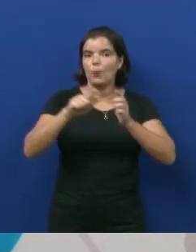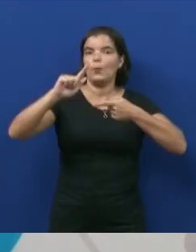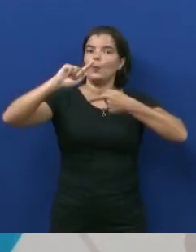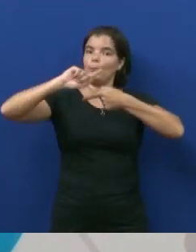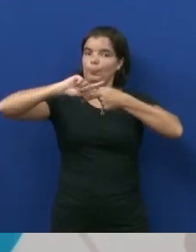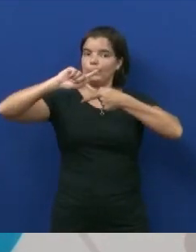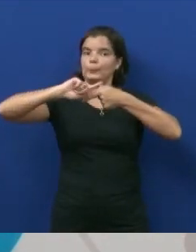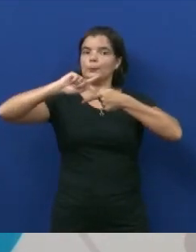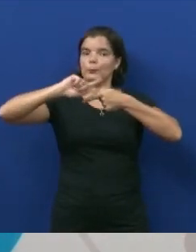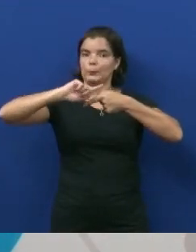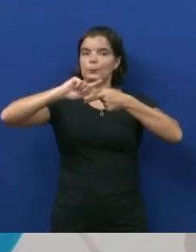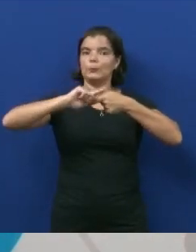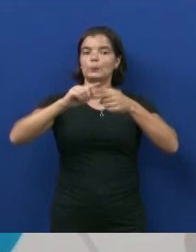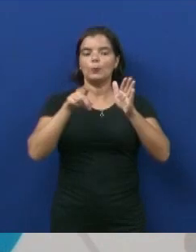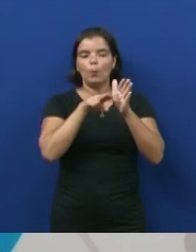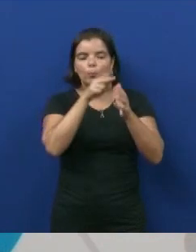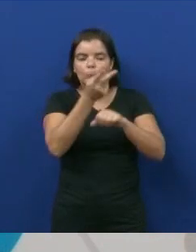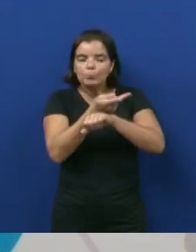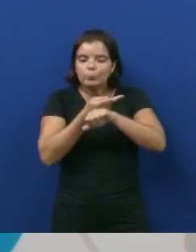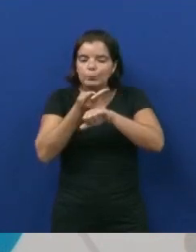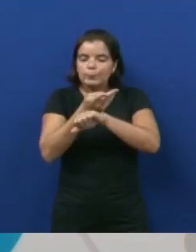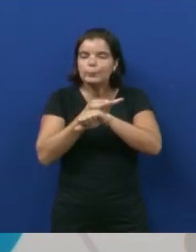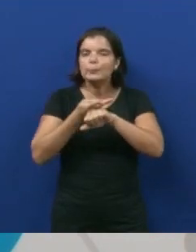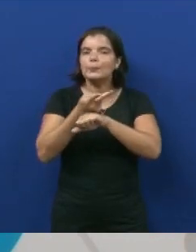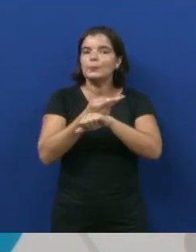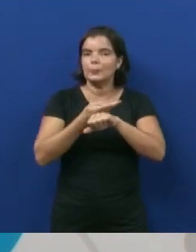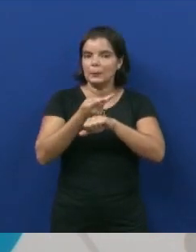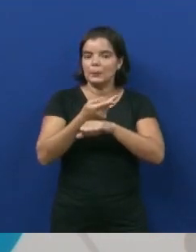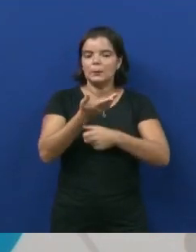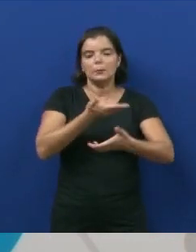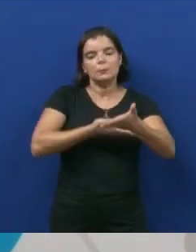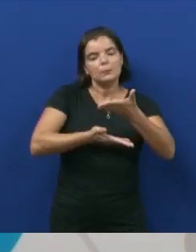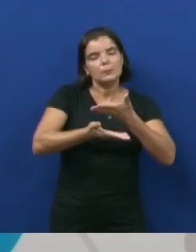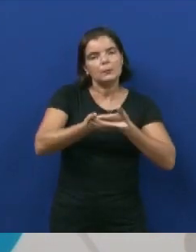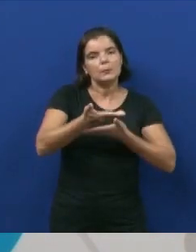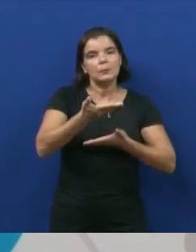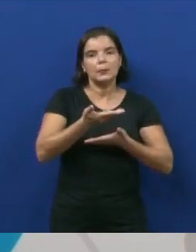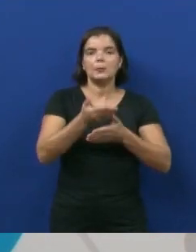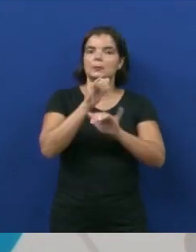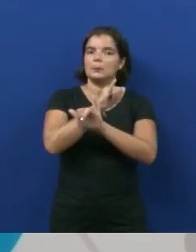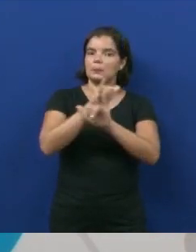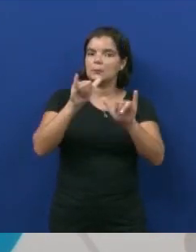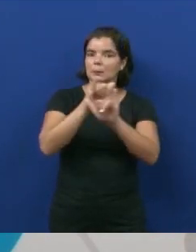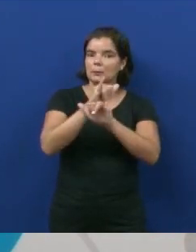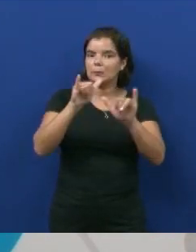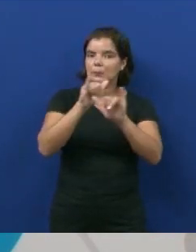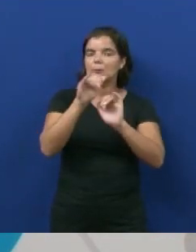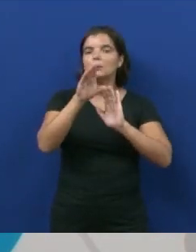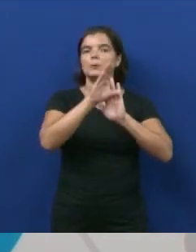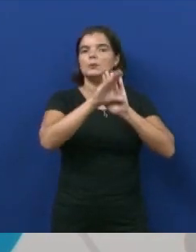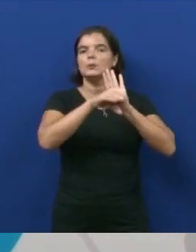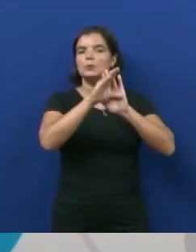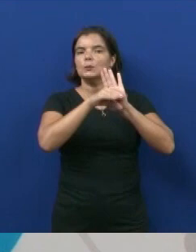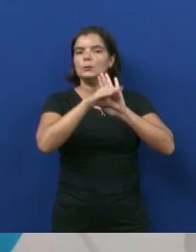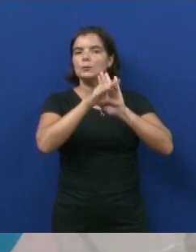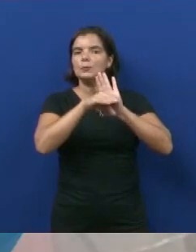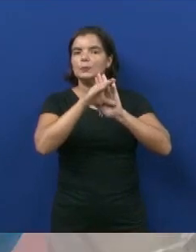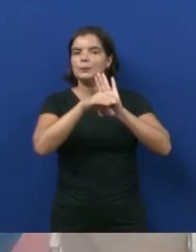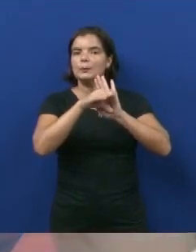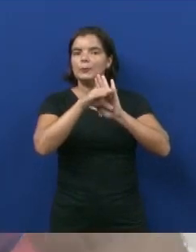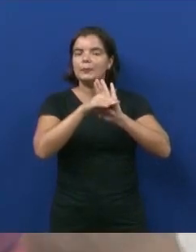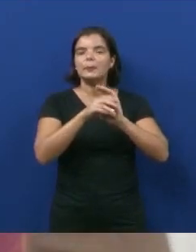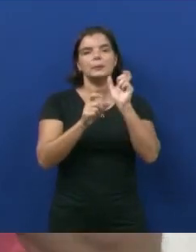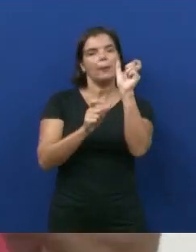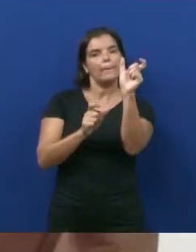Google, né? Procurando se inteirar dessas informações, desses conteúdos,